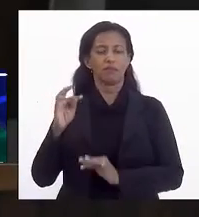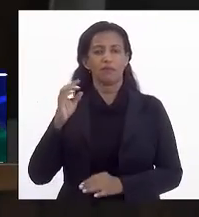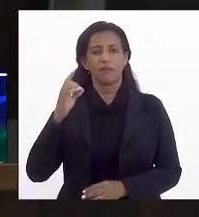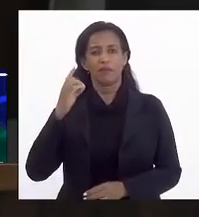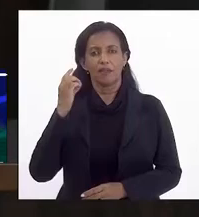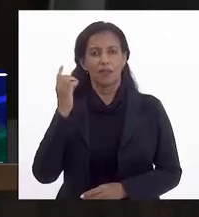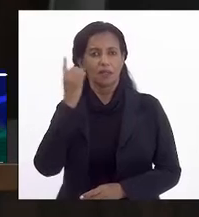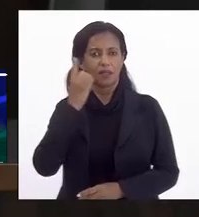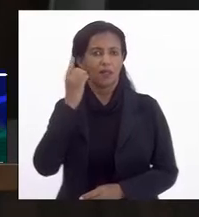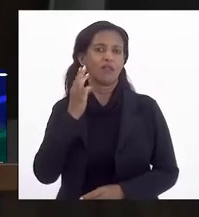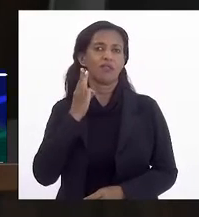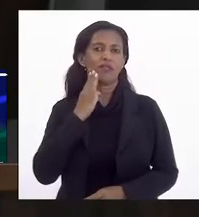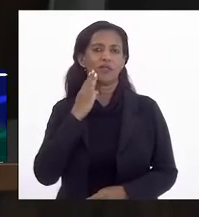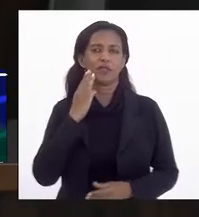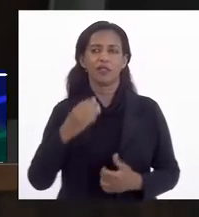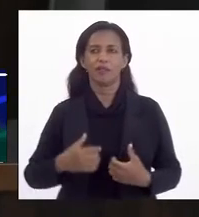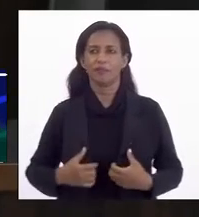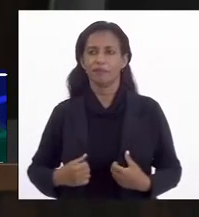Valdec Carneiro.